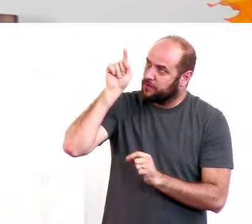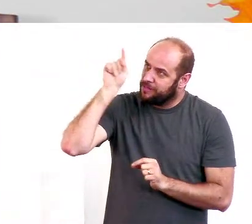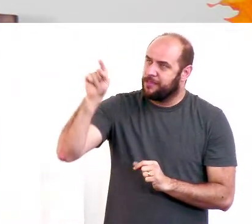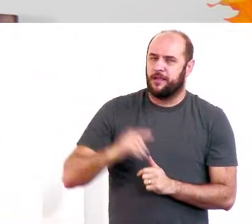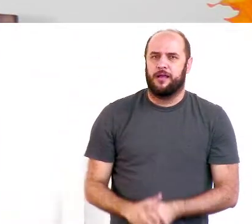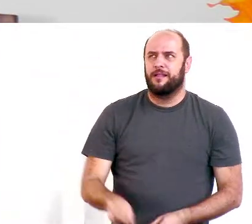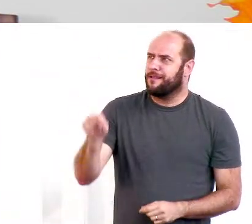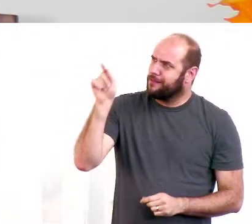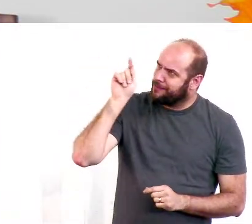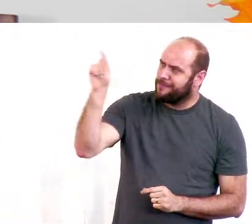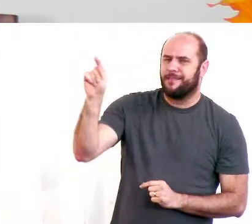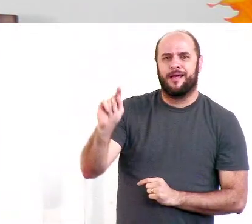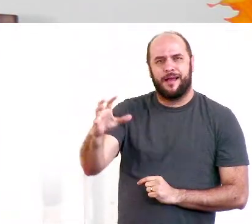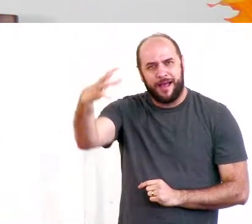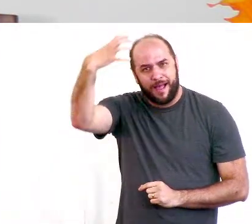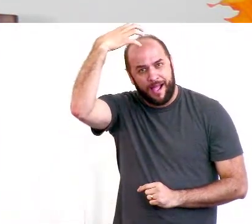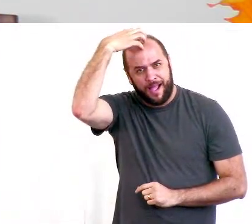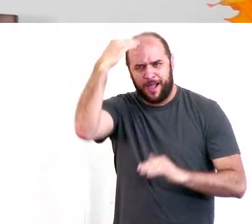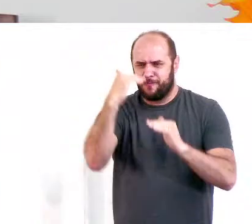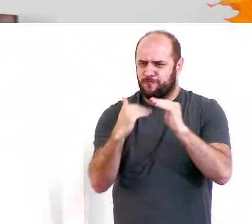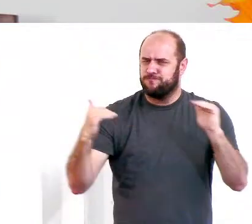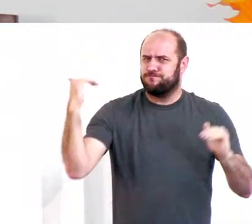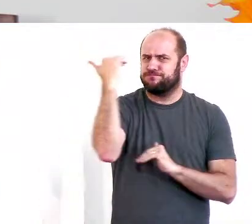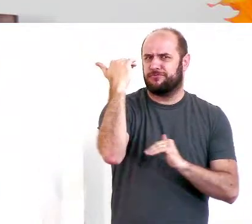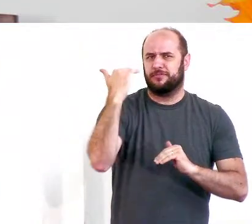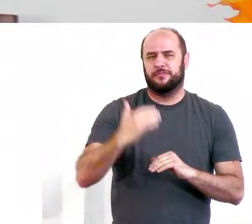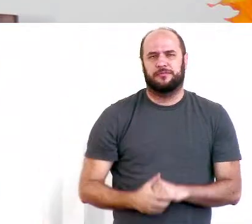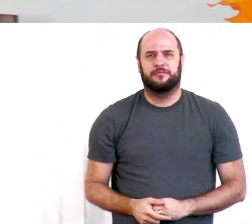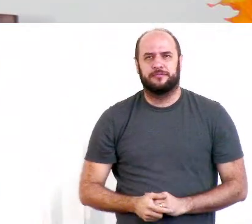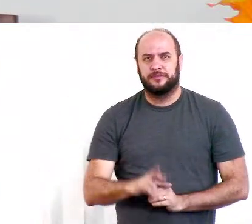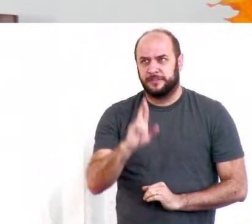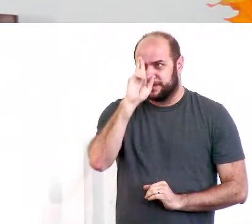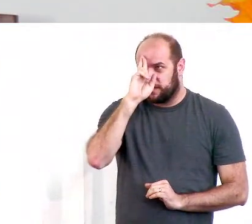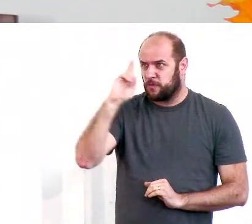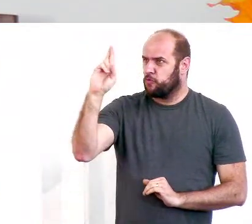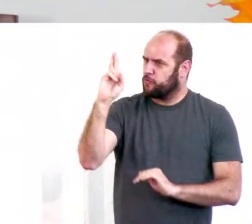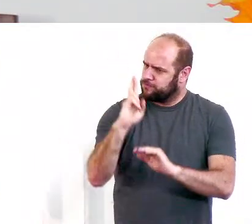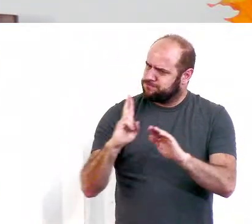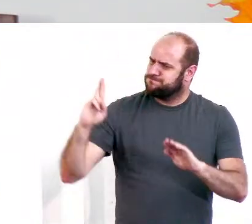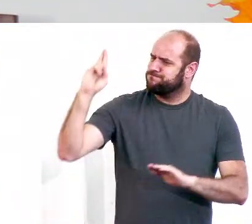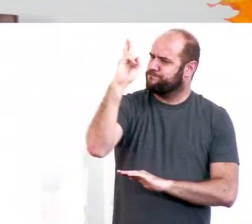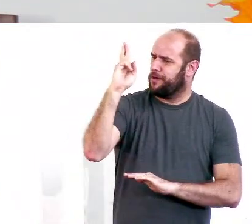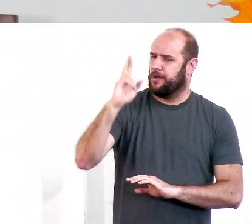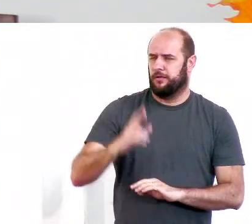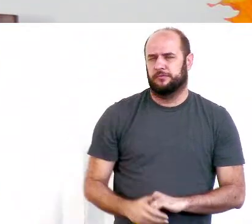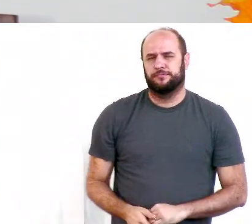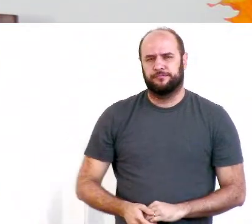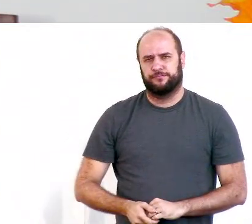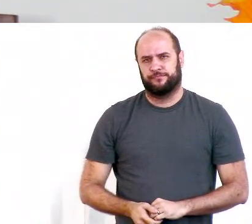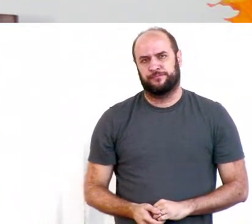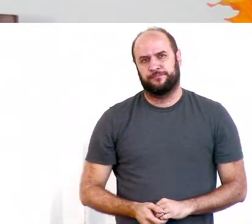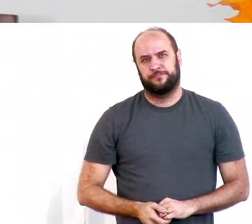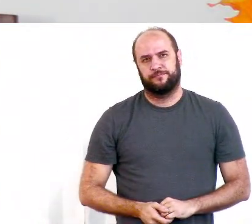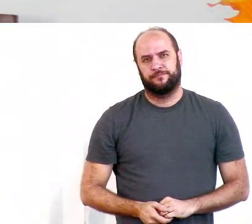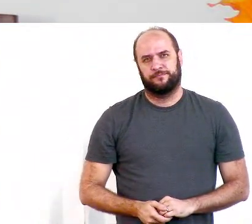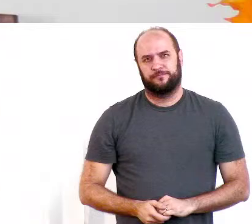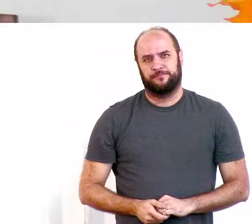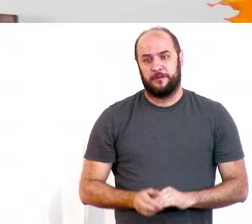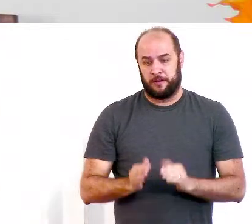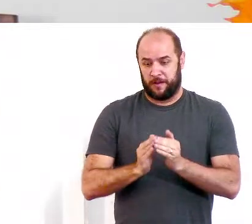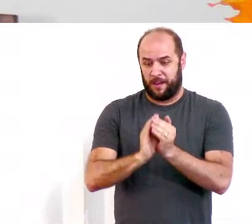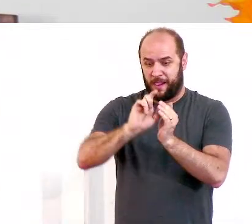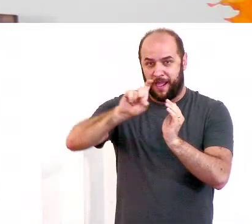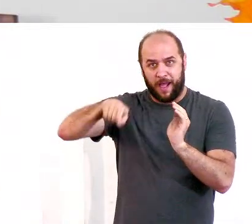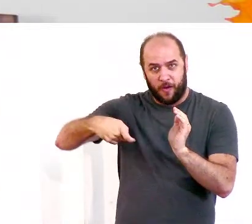Ele é Rei dos reis e Senhor dos senhores. A âncora foi para lá.